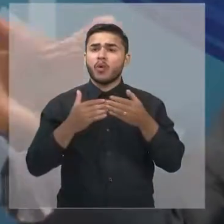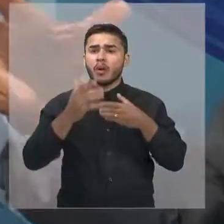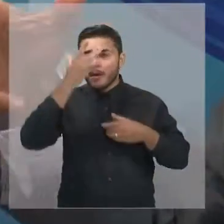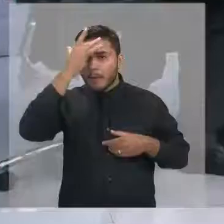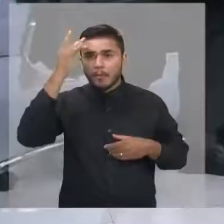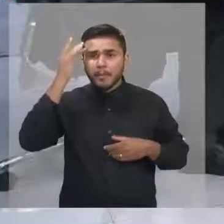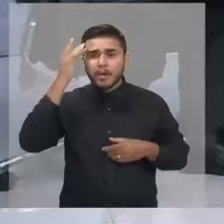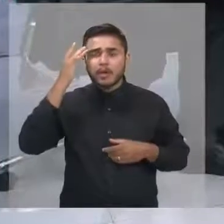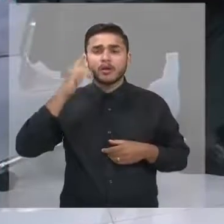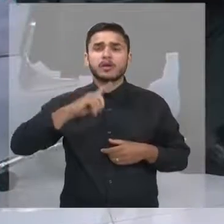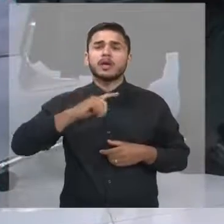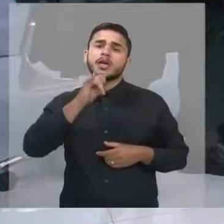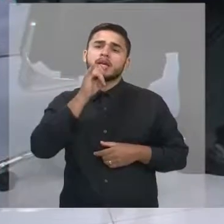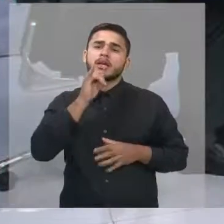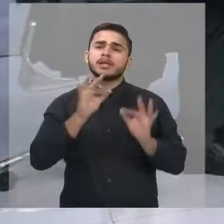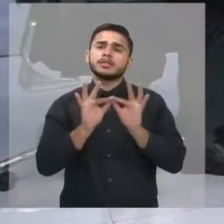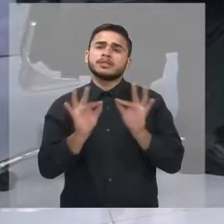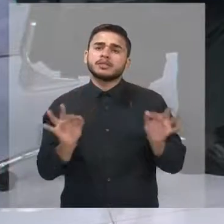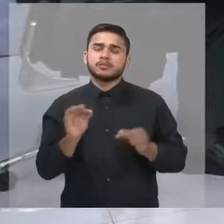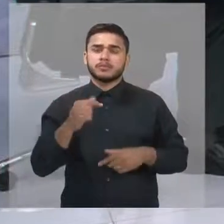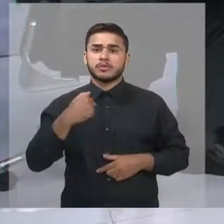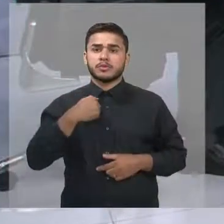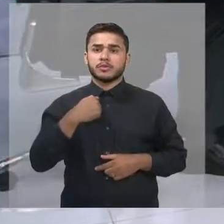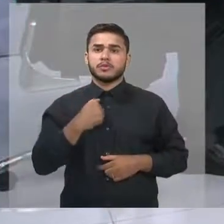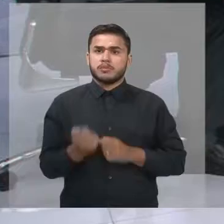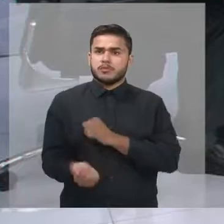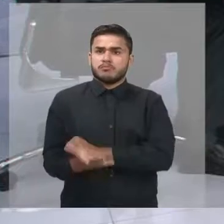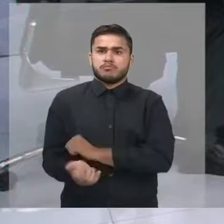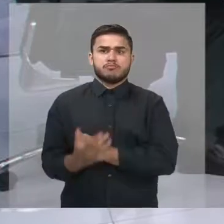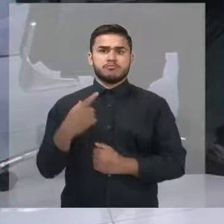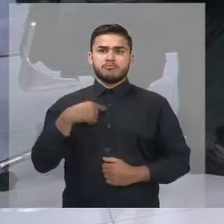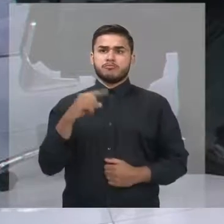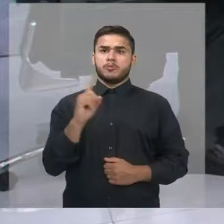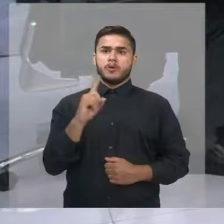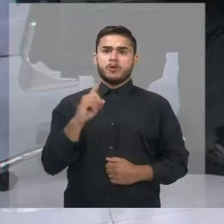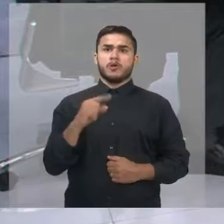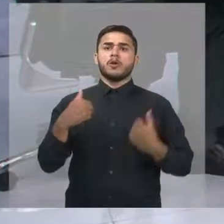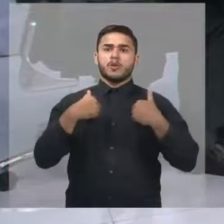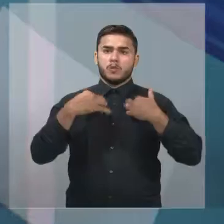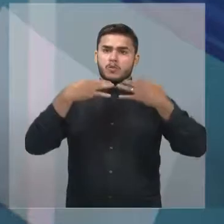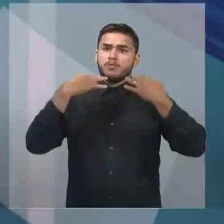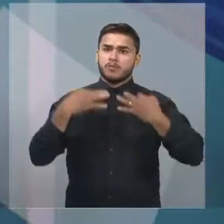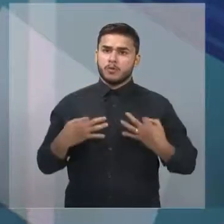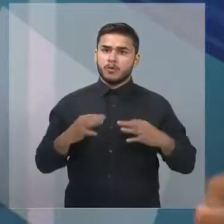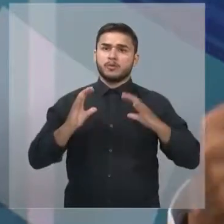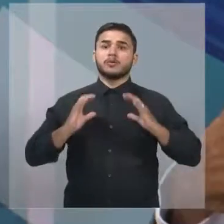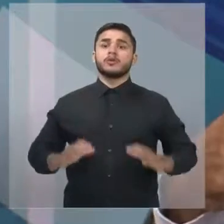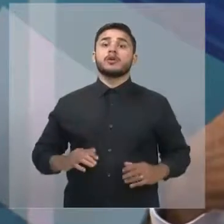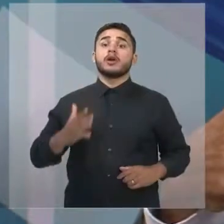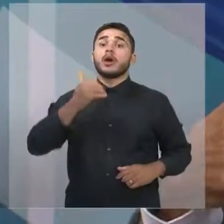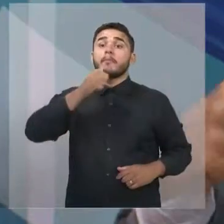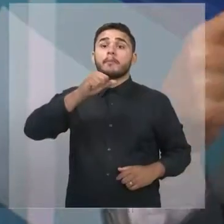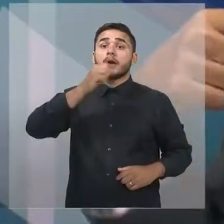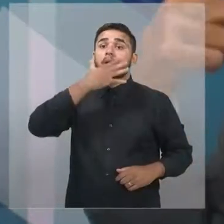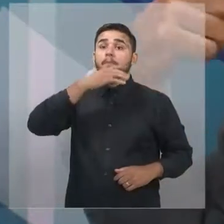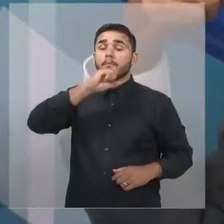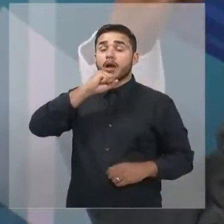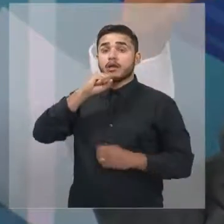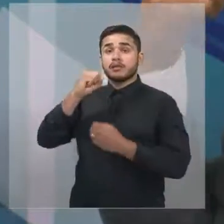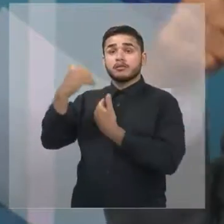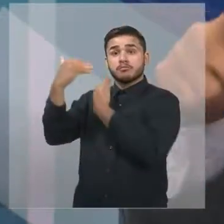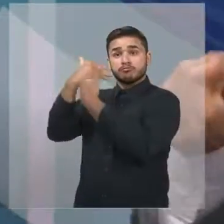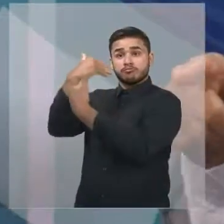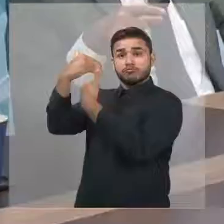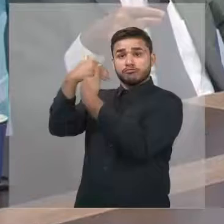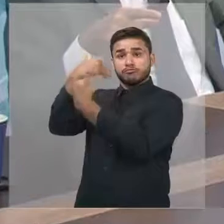entrevista qualquer homem simples que nega, por exemplo, ter algumas condutas reprováveis, ele nega alegando que aprendeu com